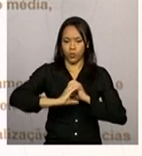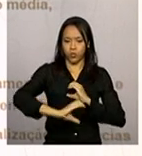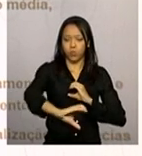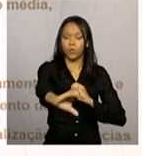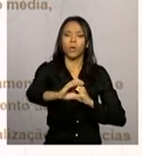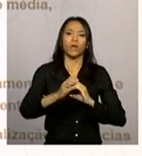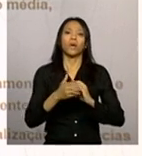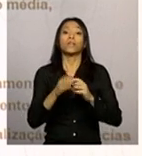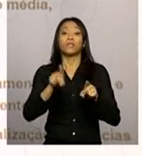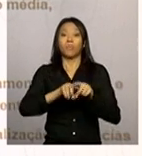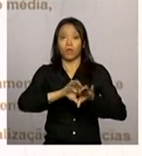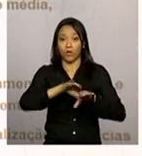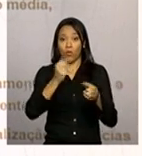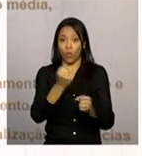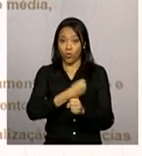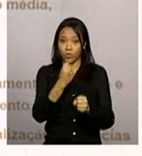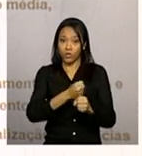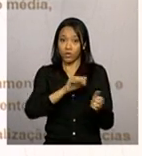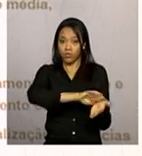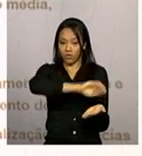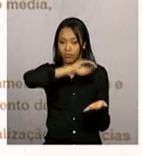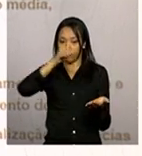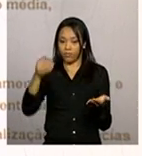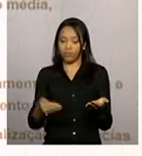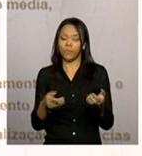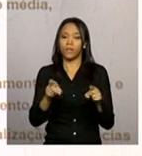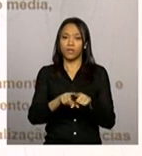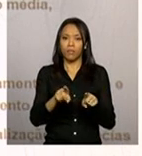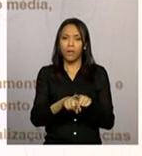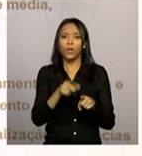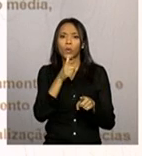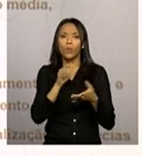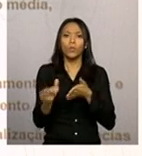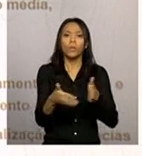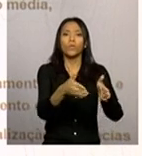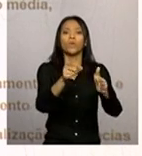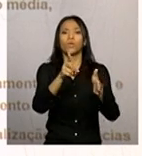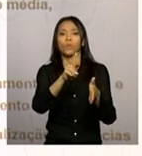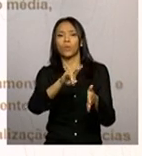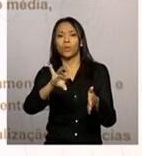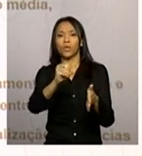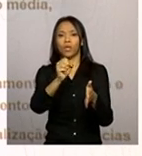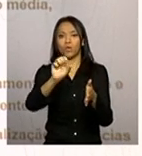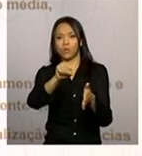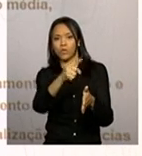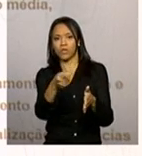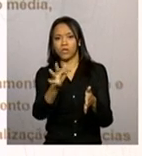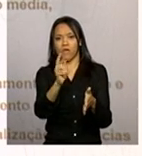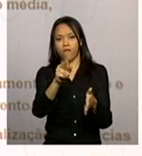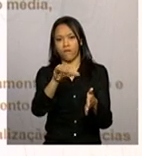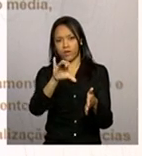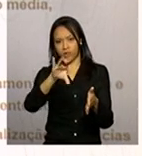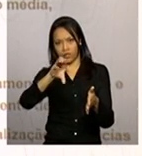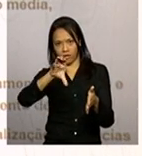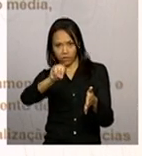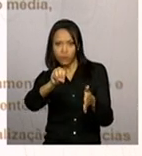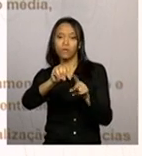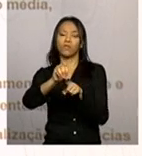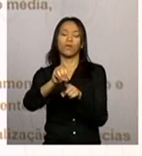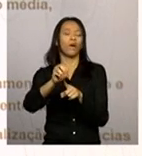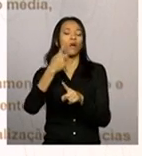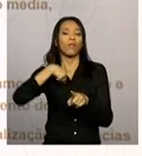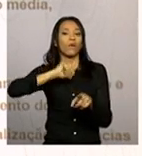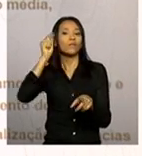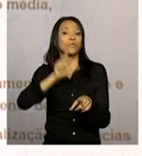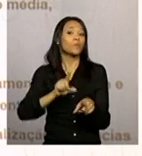barragens e, na revitalização do São Francisco, dos municípios em torno do São Francisco, do Rio São Francisco,